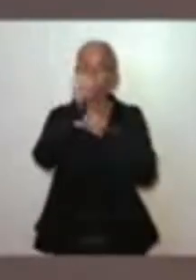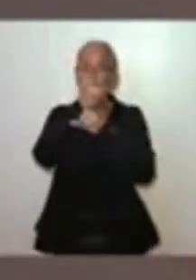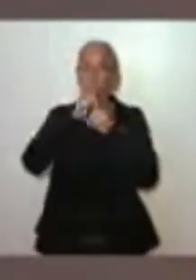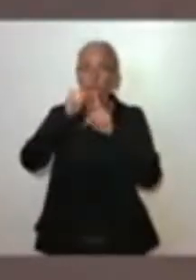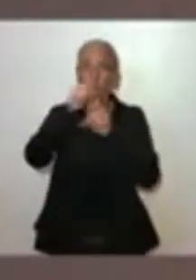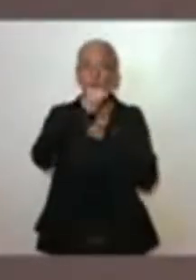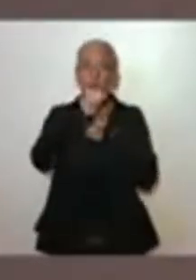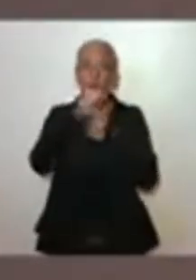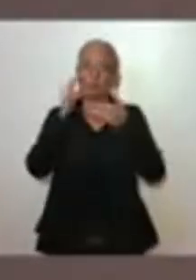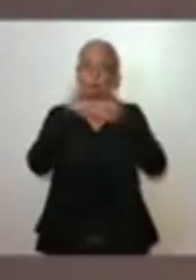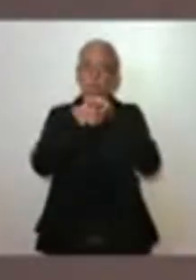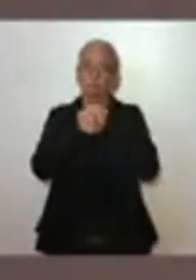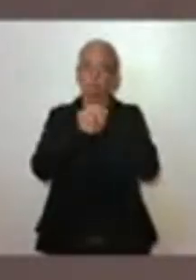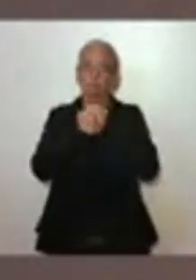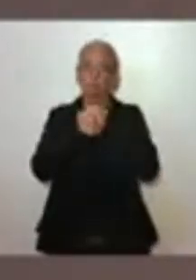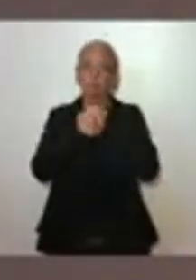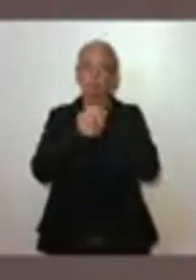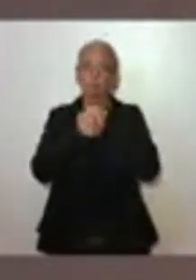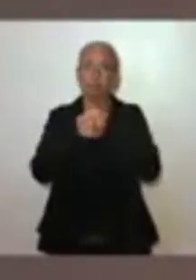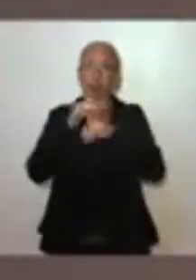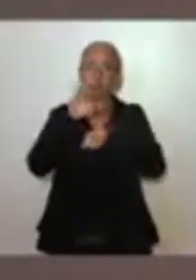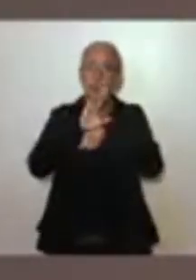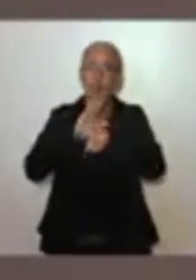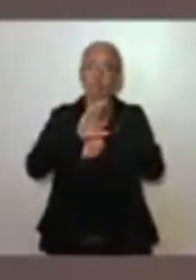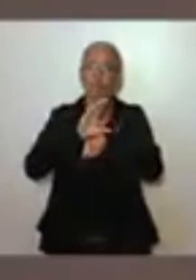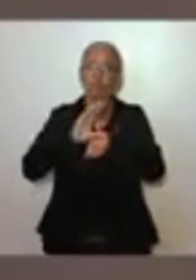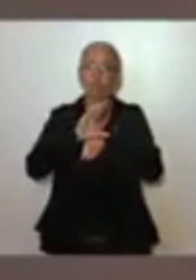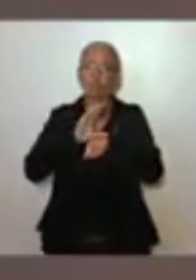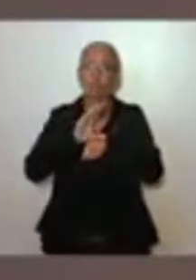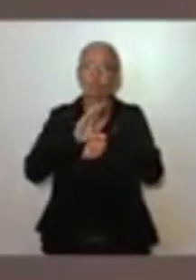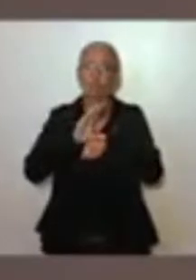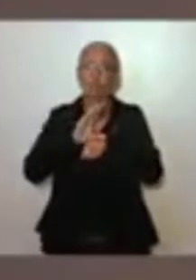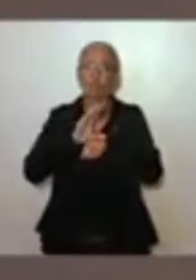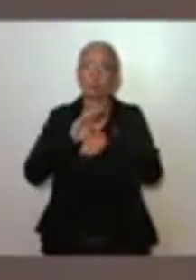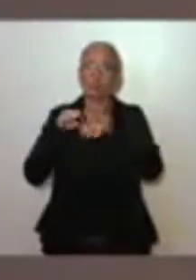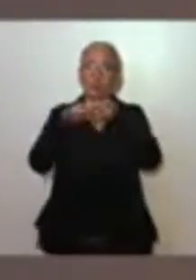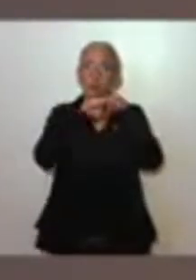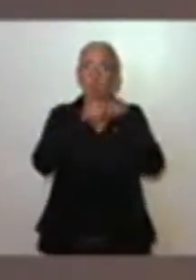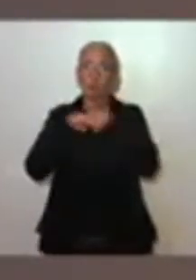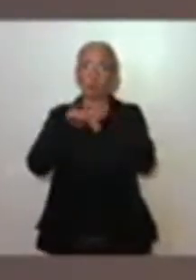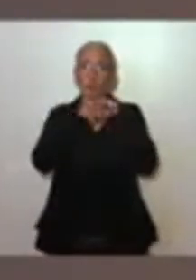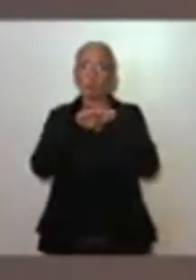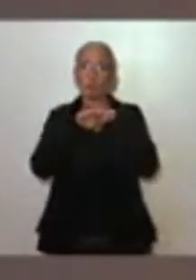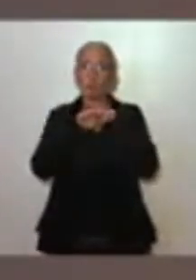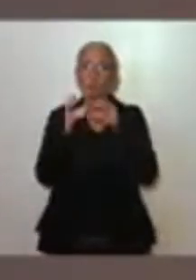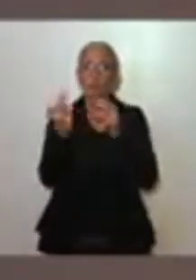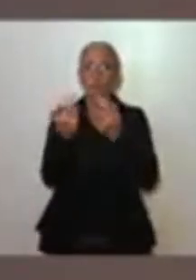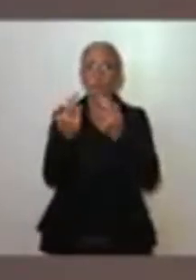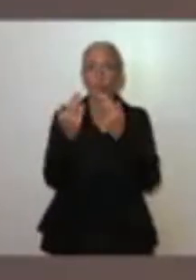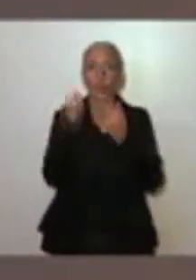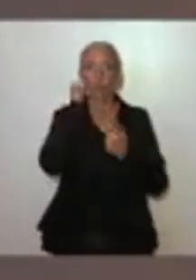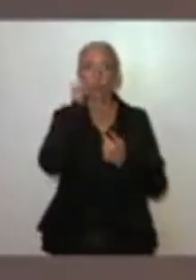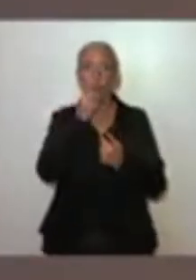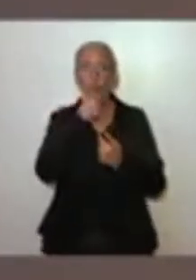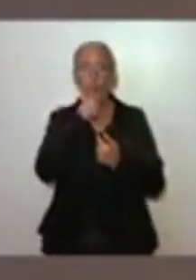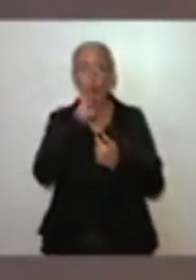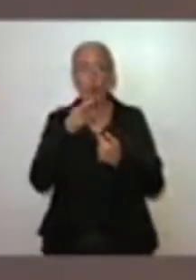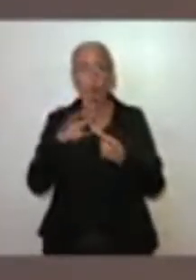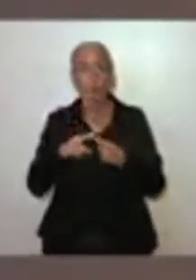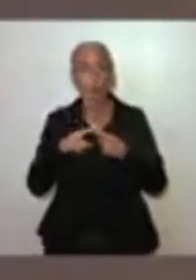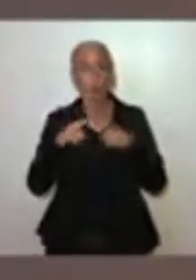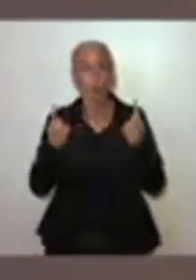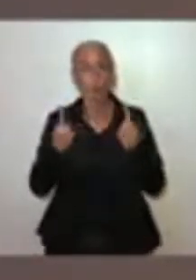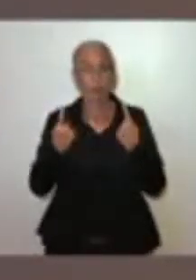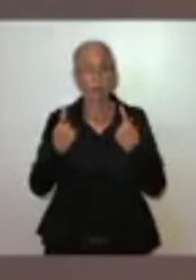conjugal contato na Constituição a igualdade plena entre homens e mulheres mesmo assim